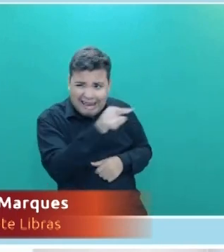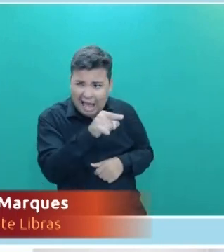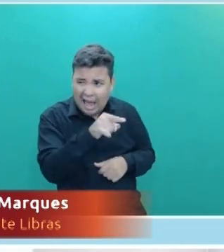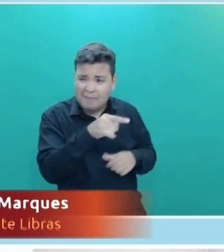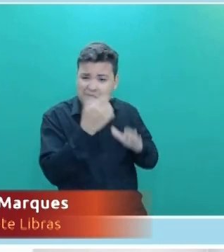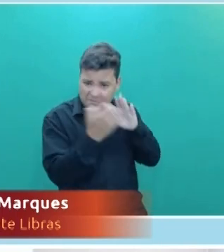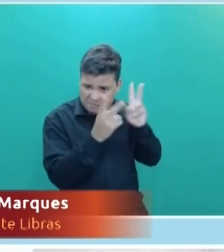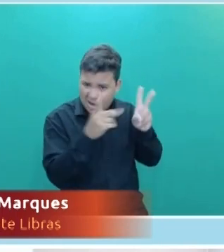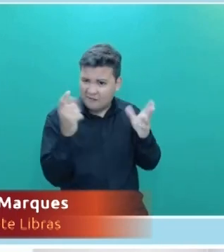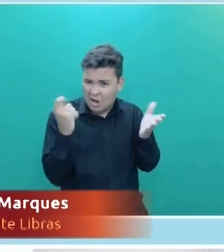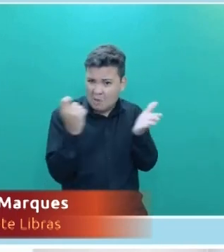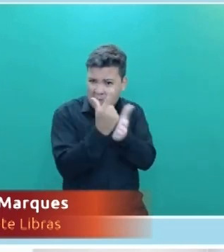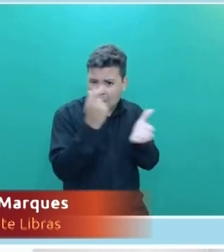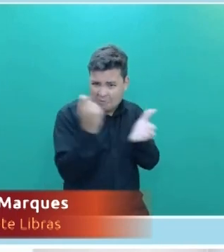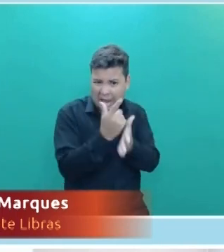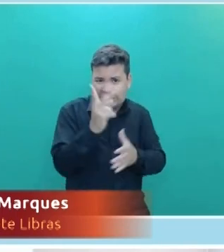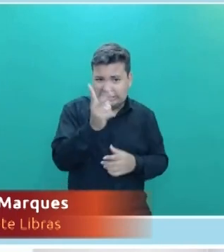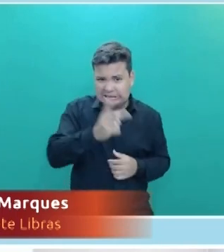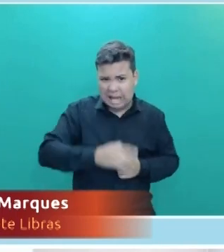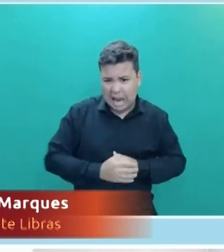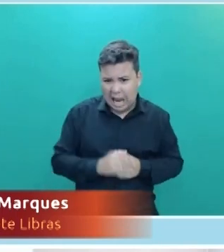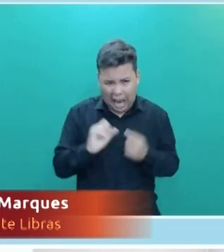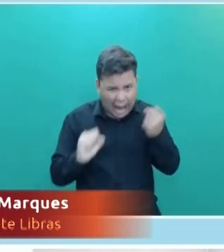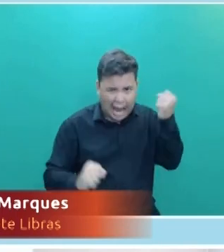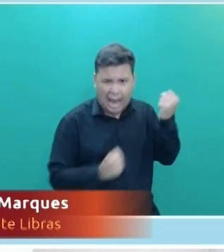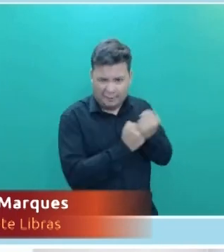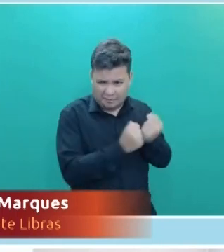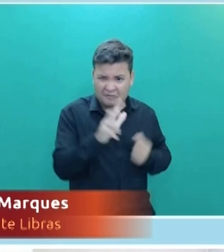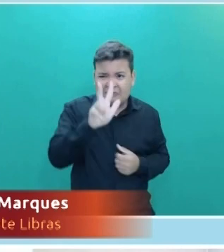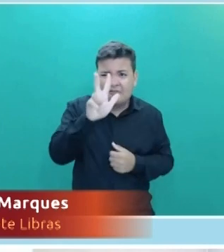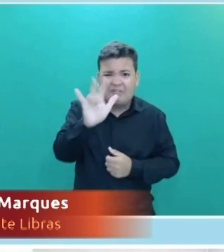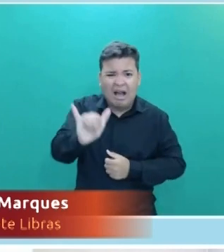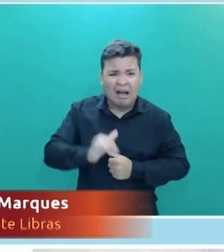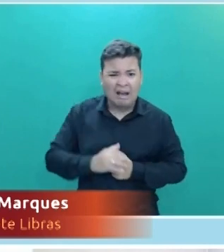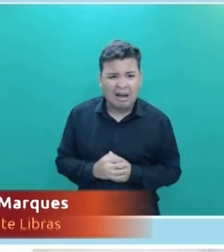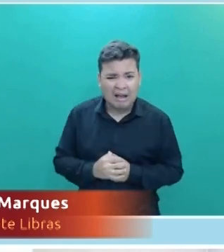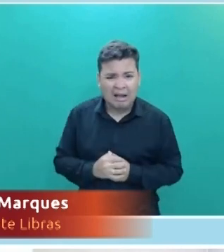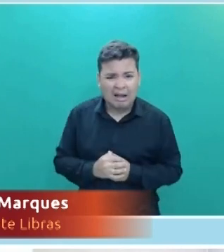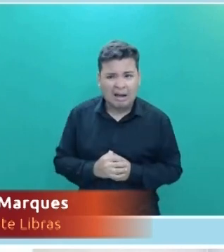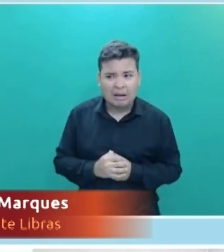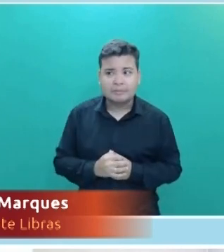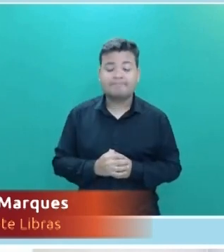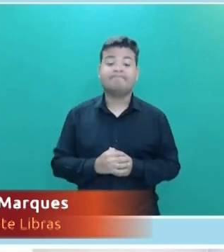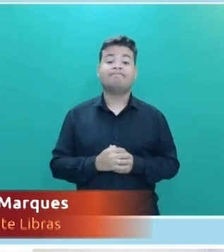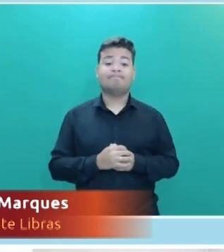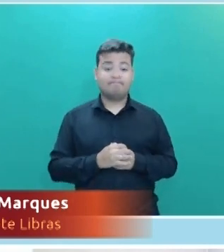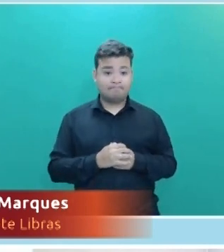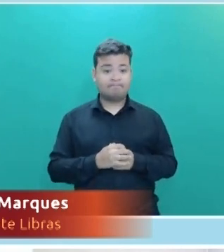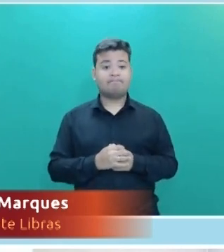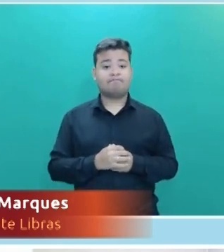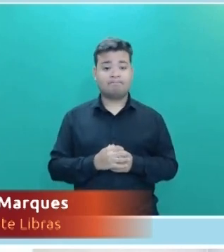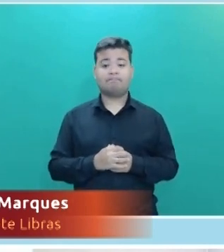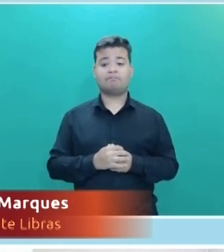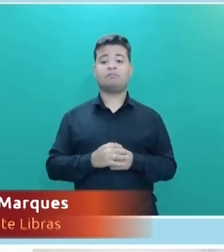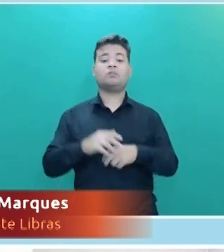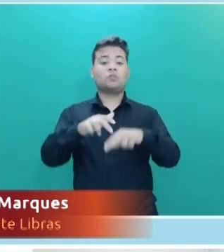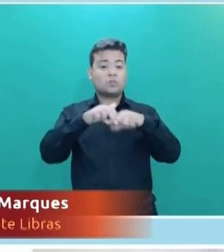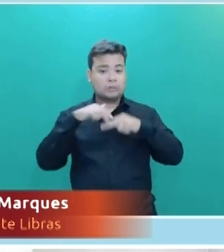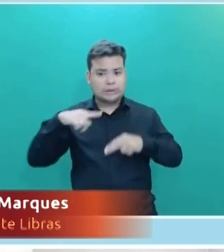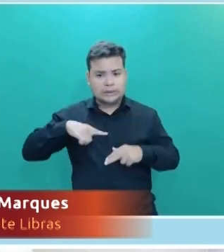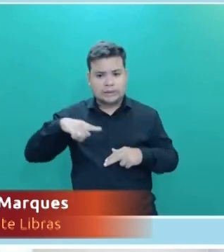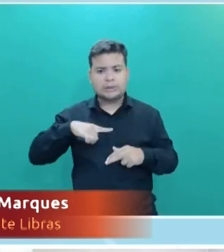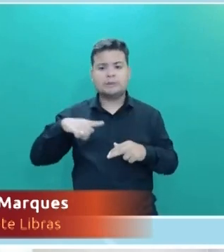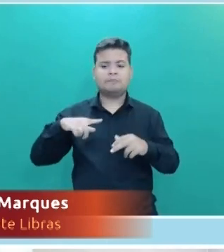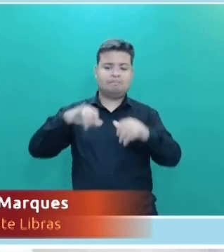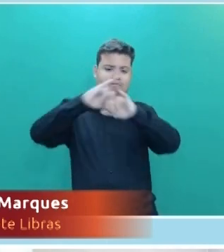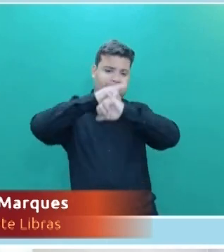vão continuar financiando as atividades deles? Então, essa pressão que, inclusive, cada